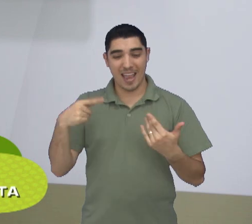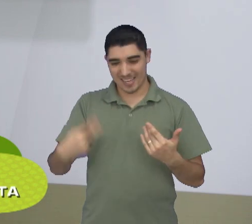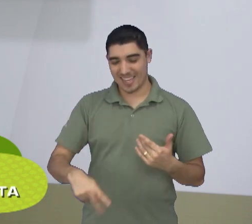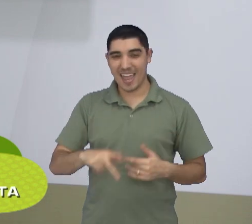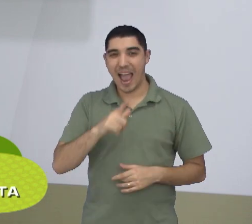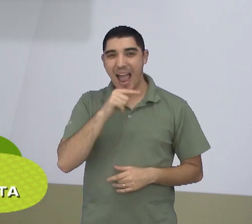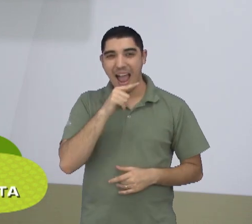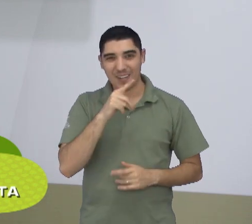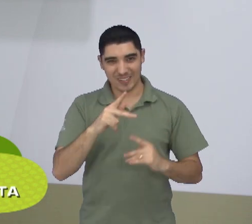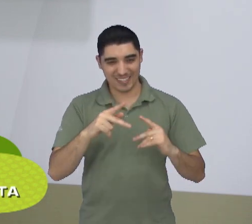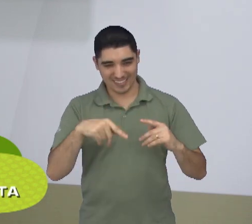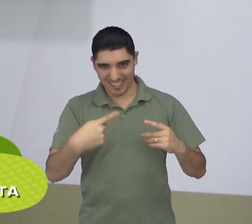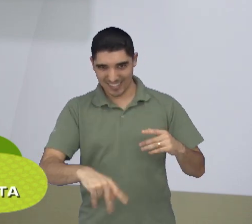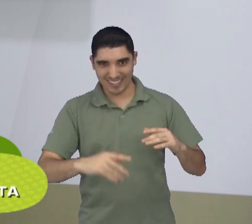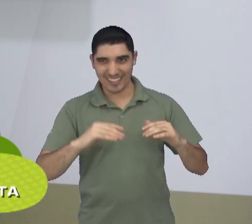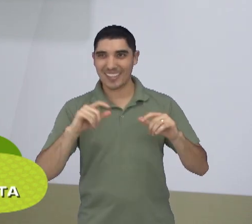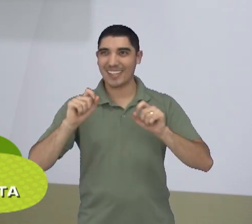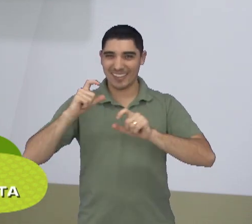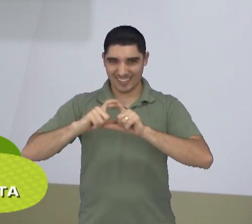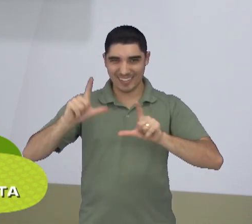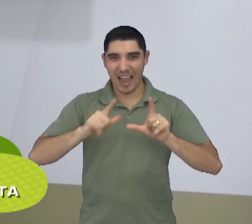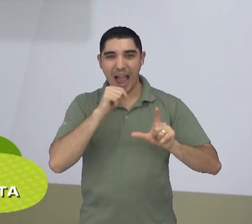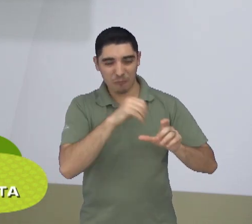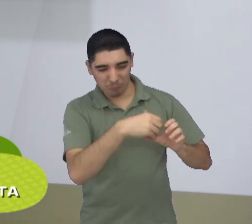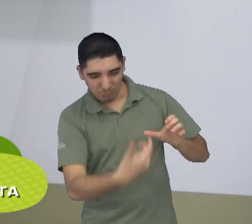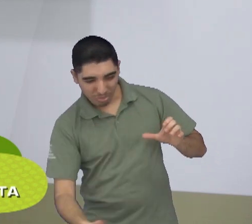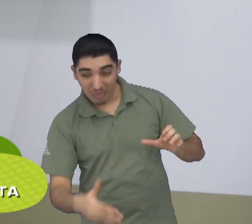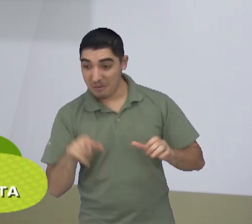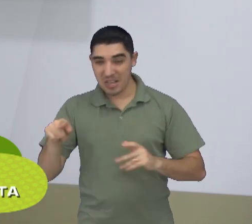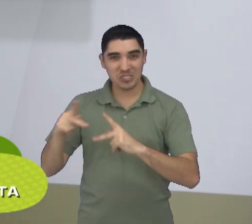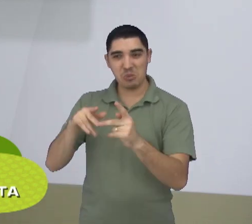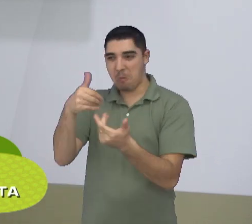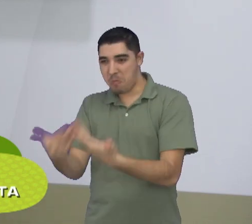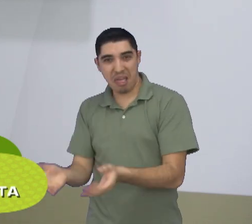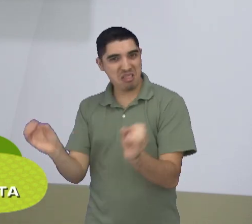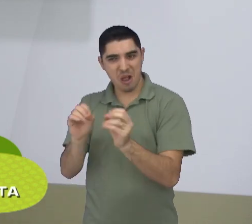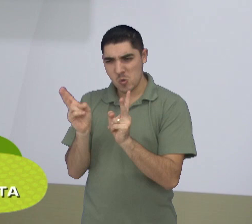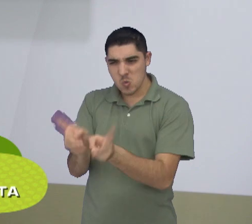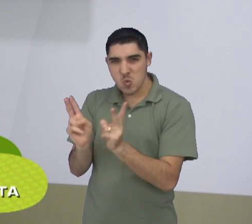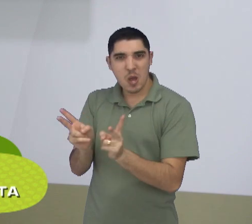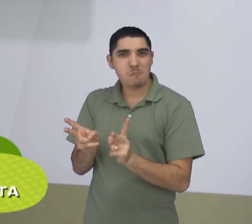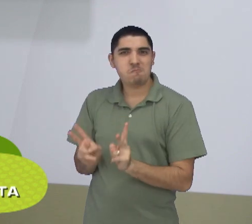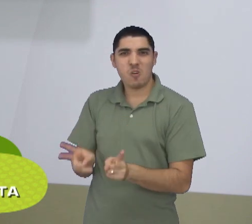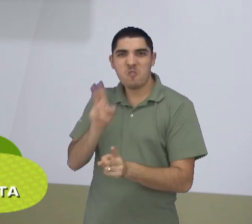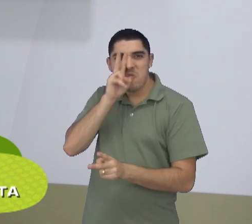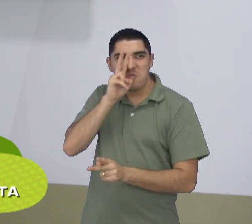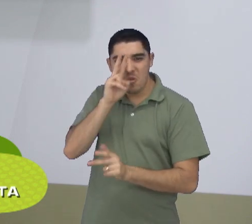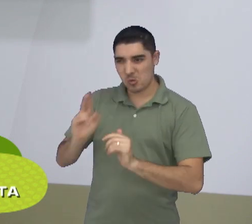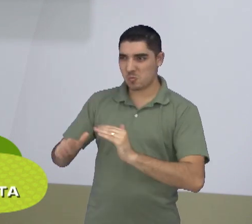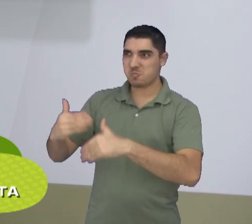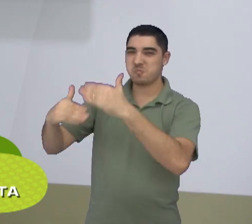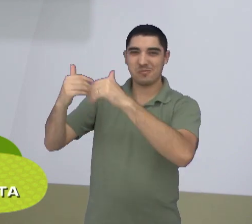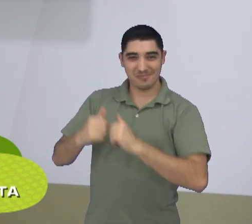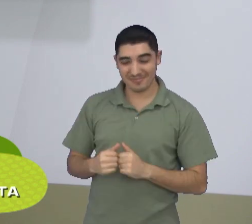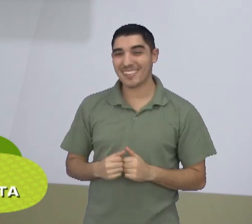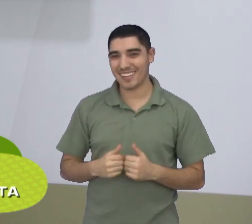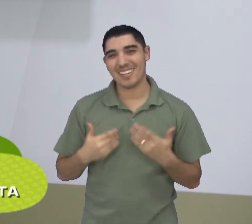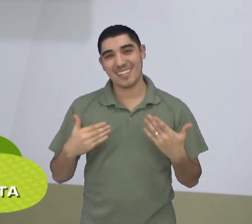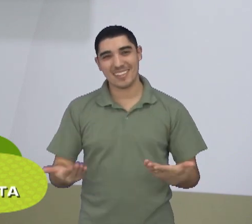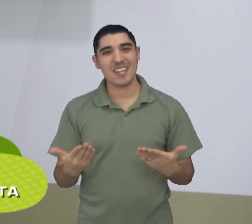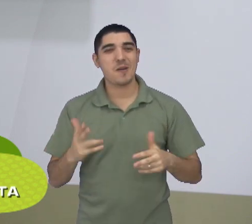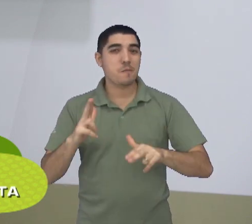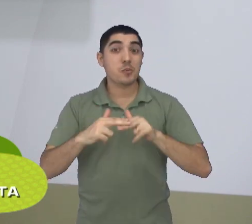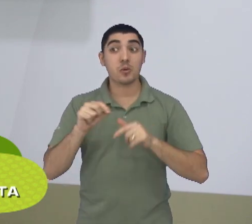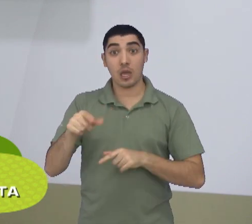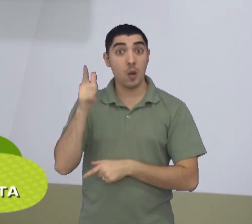não caiu de produtividade, continuou mantendo o seu bom ritmo, né, durante todo o Campeonato Paulista. O fato de chegar